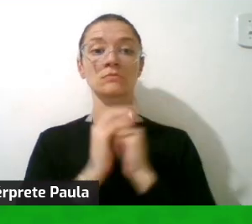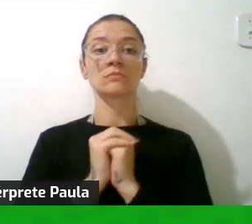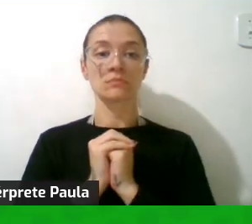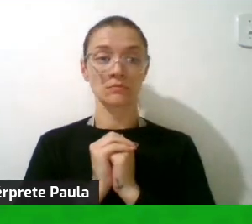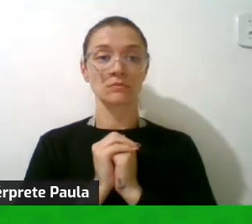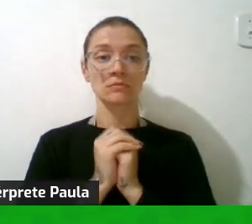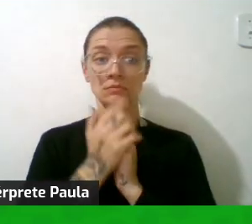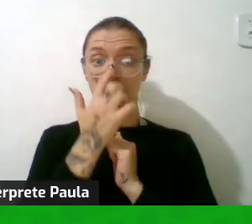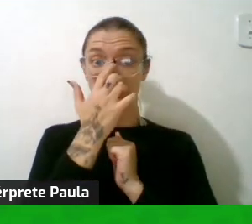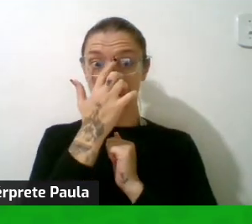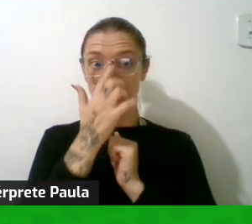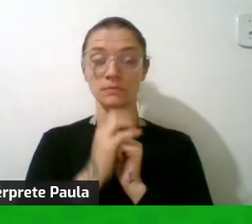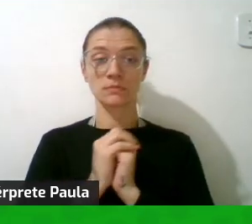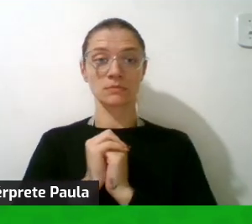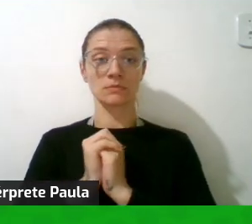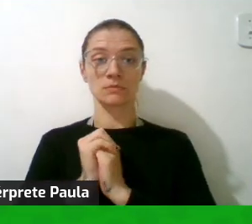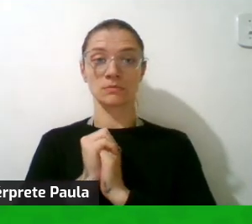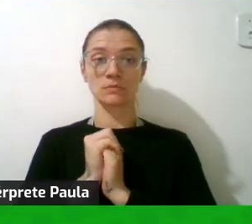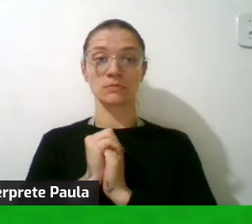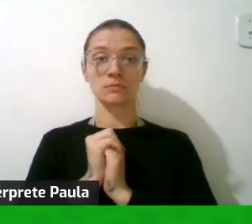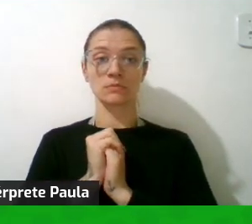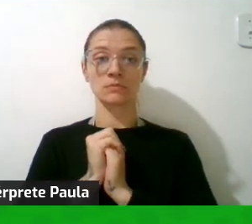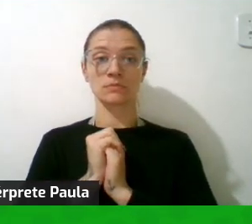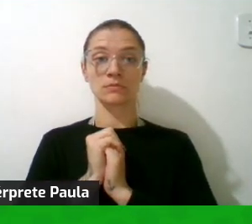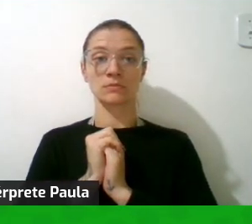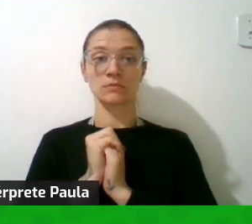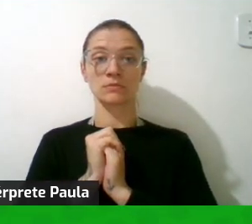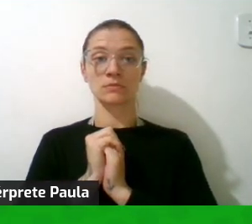deixar não com muito espaço, deixar aqui com 15.